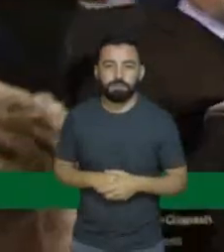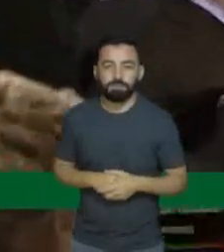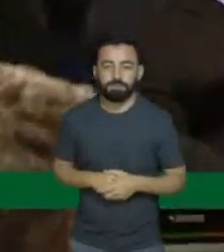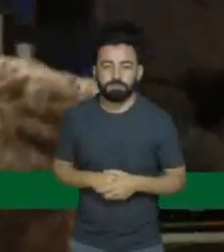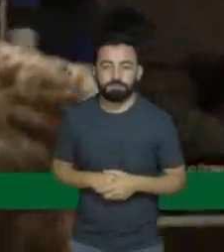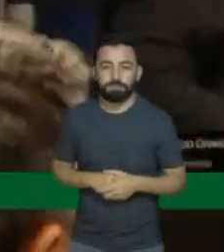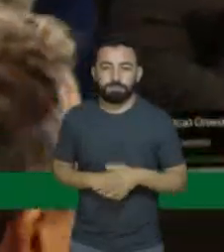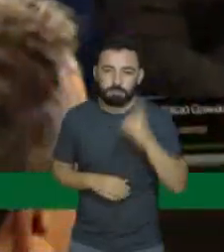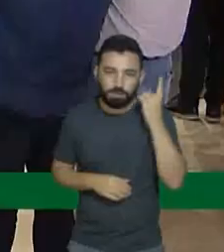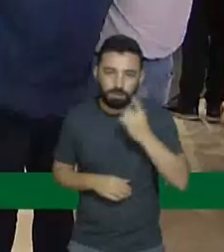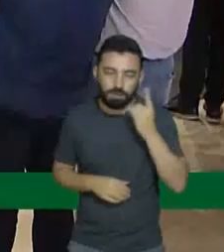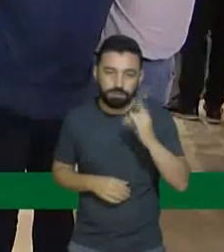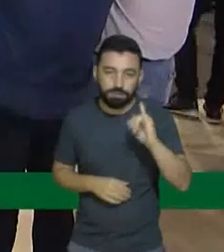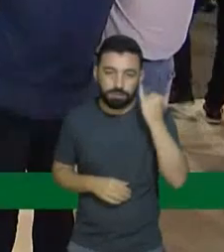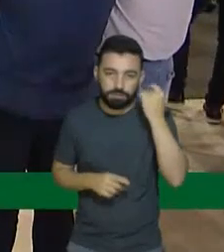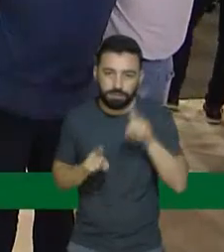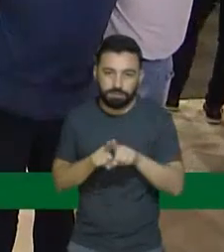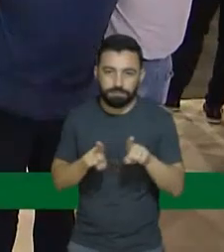Deputado Gessé